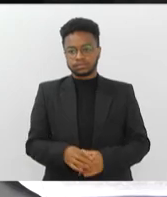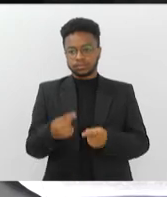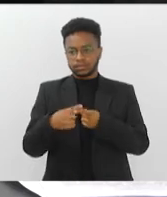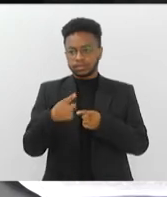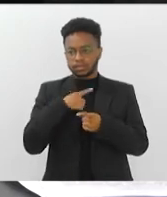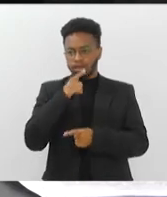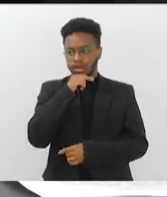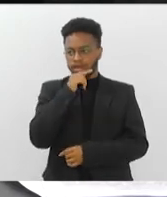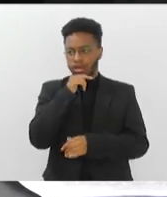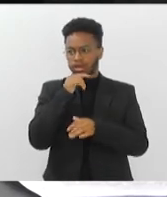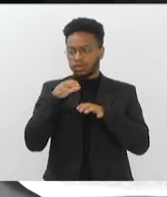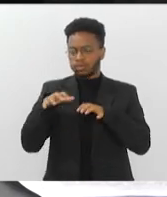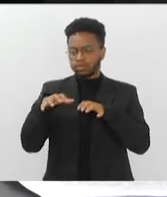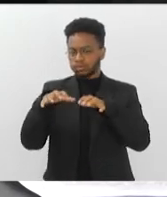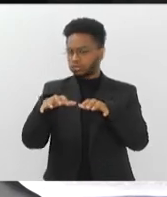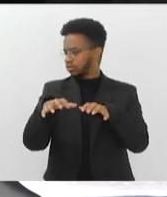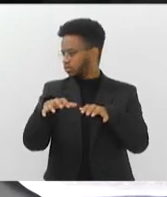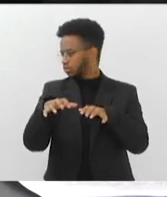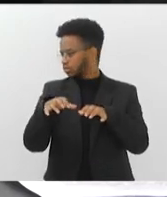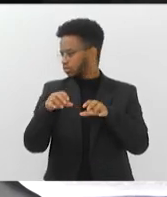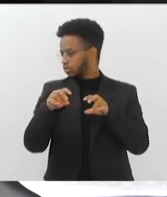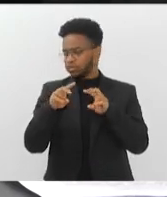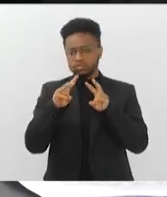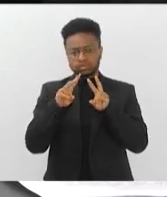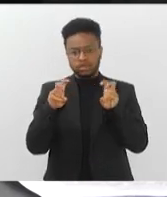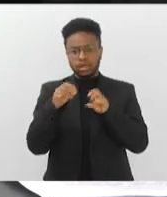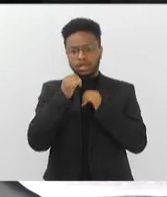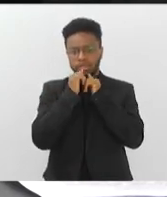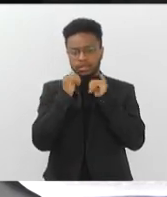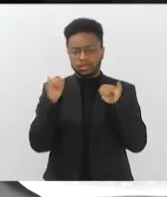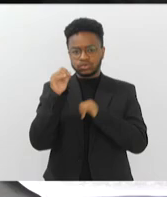telhados verdes, dragagens,